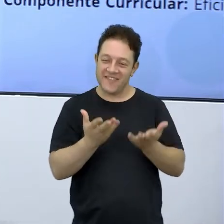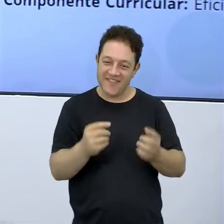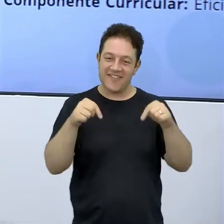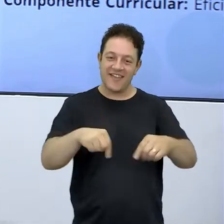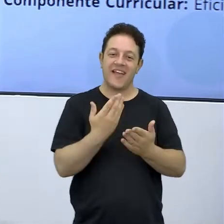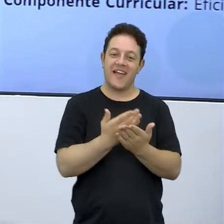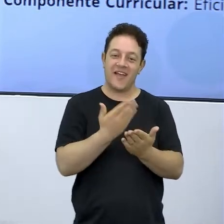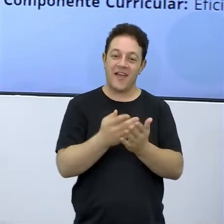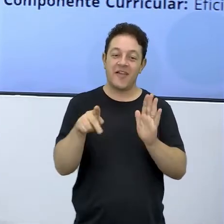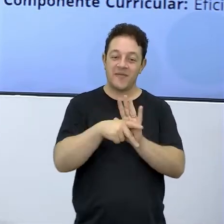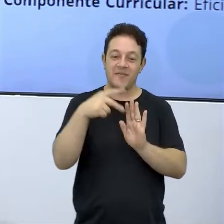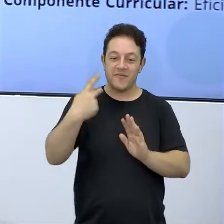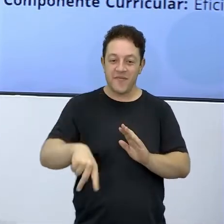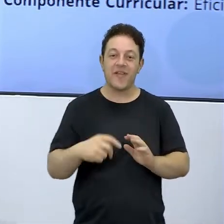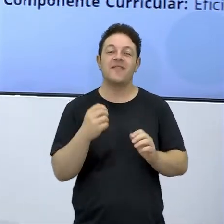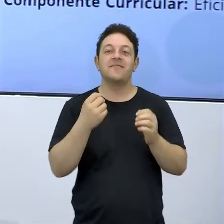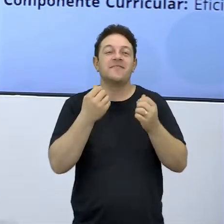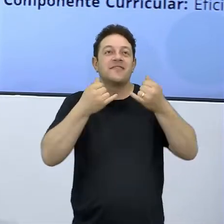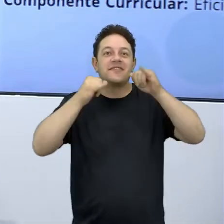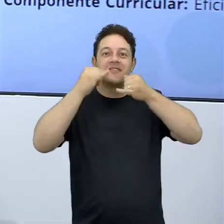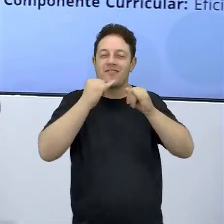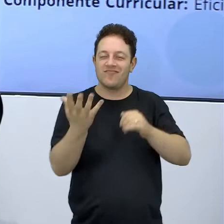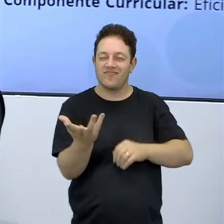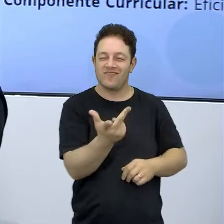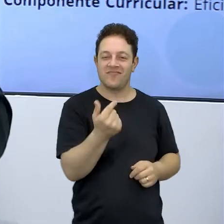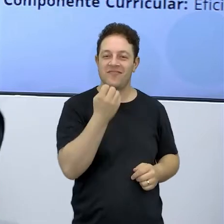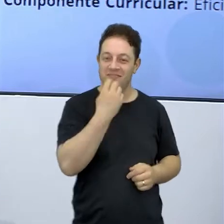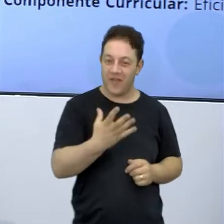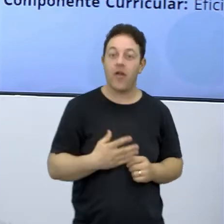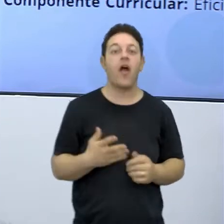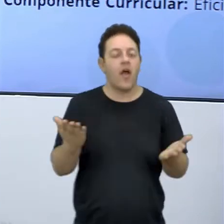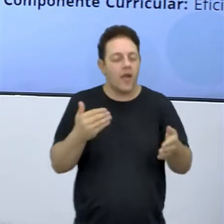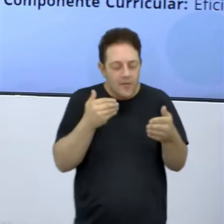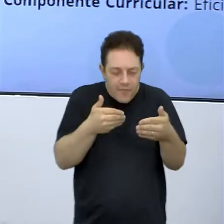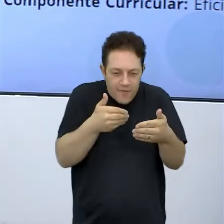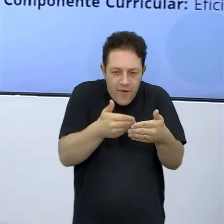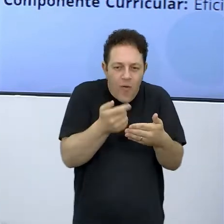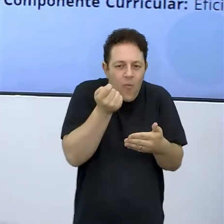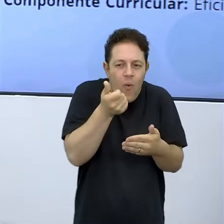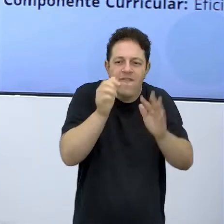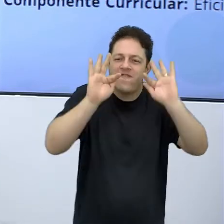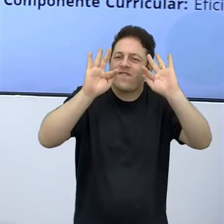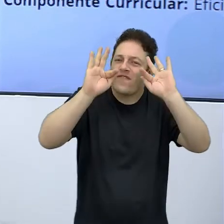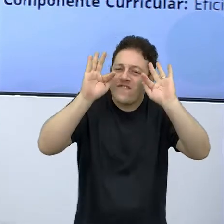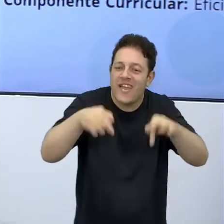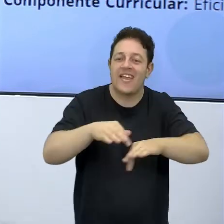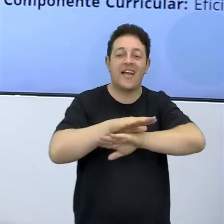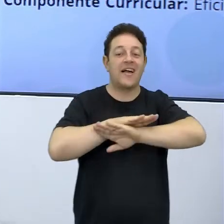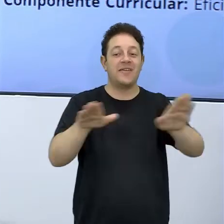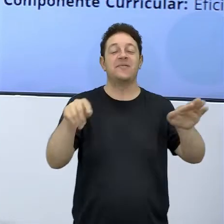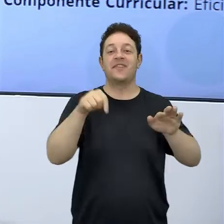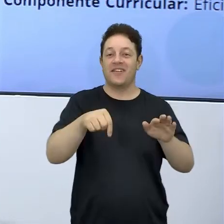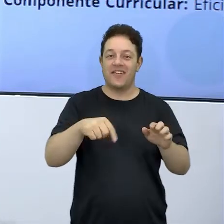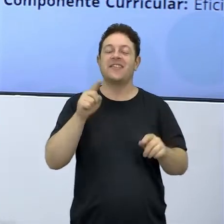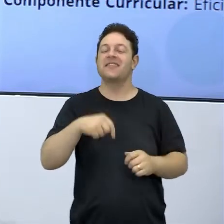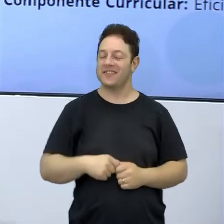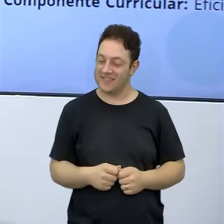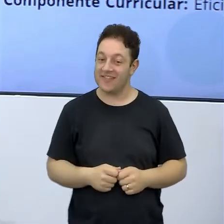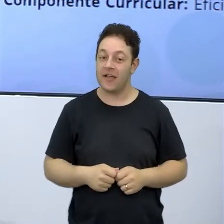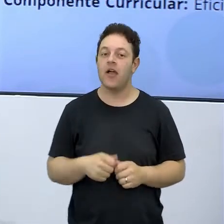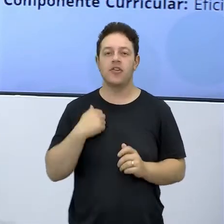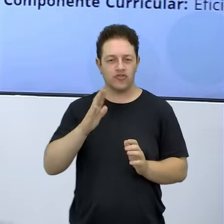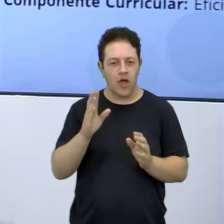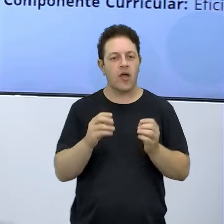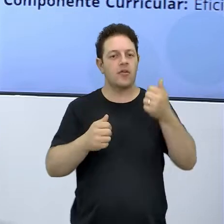aula nossa aí de eficiência energética. Olha, cada vez mais a gente vai afunilando, chegando aí na reta final do nosso protótipo. Fiz